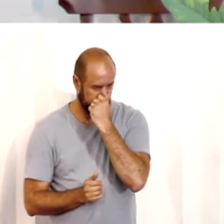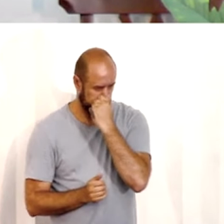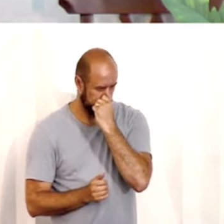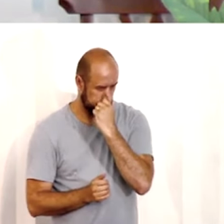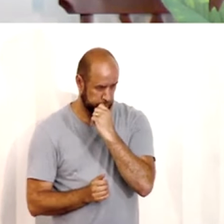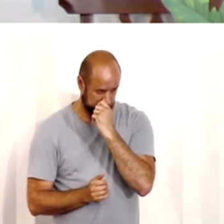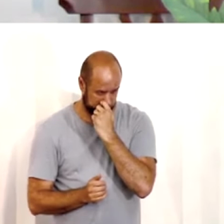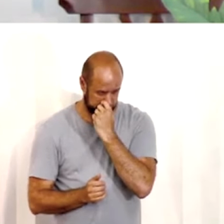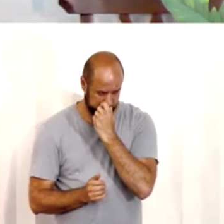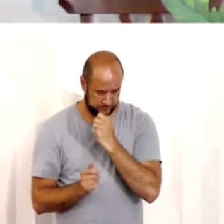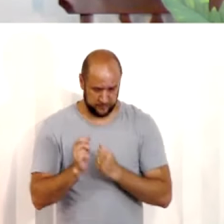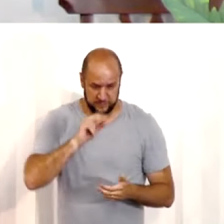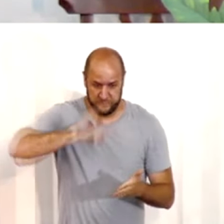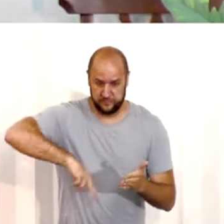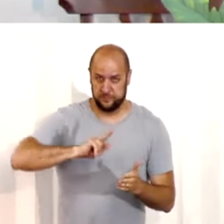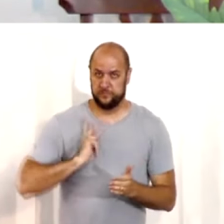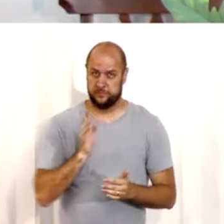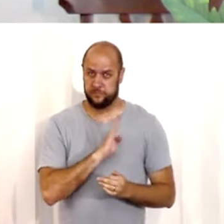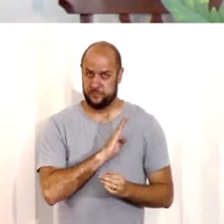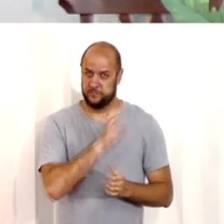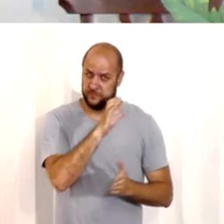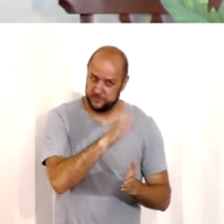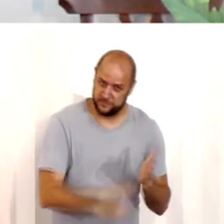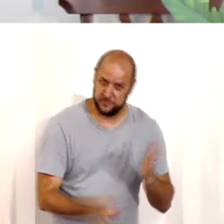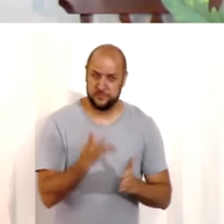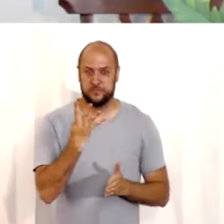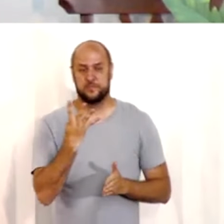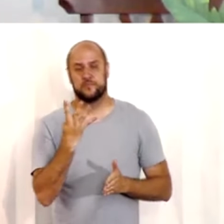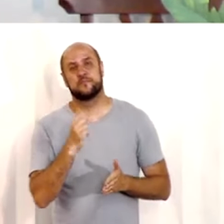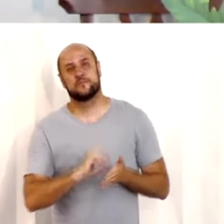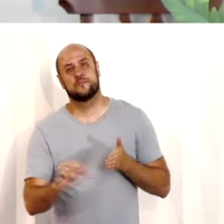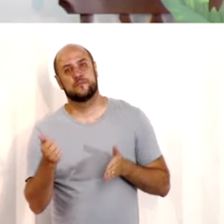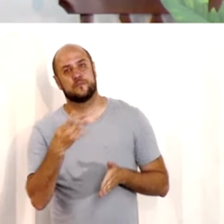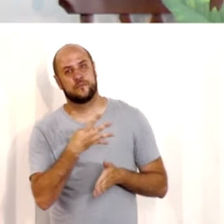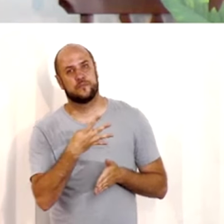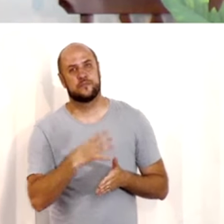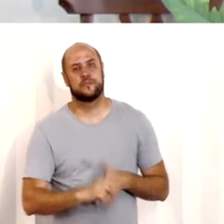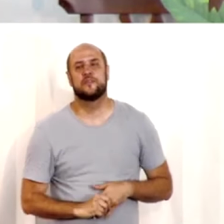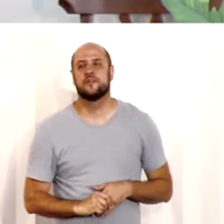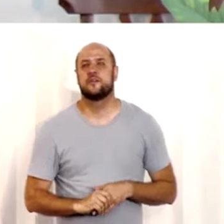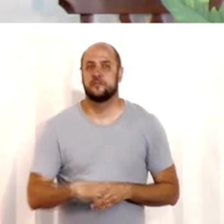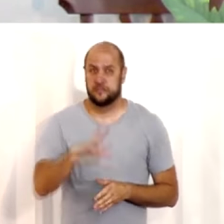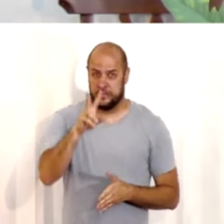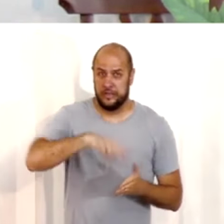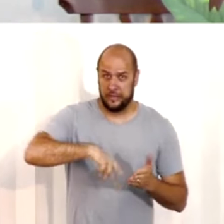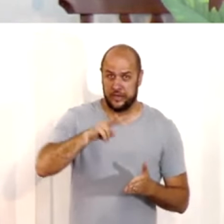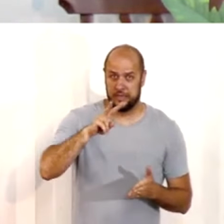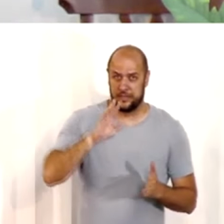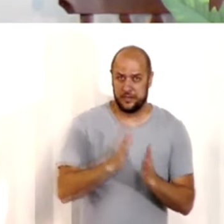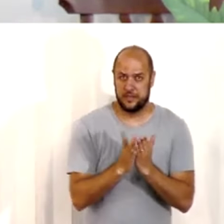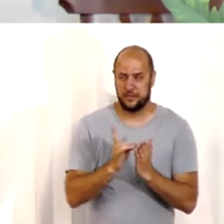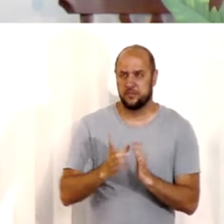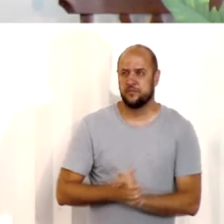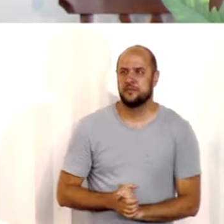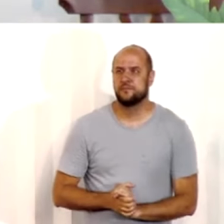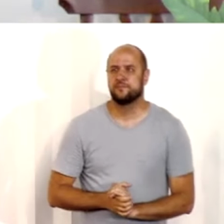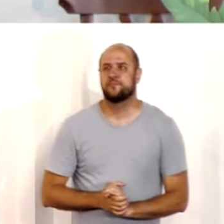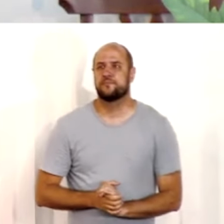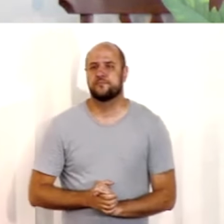em Hebreus, capítulo 4, versículo 14, acompanha, se você tiver a Bíblia fácil aí, abra por